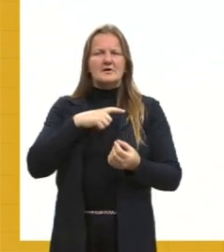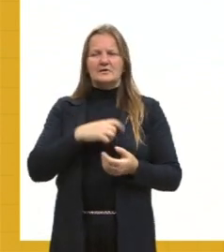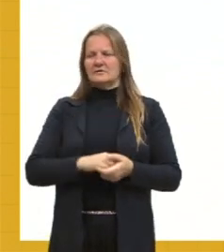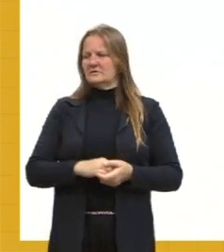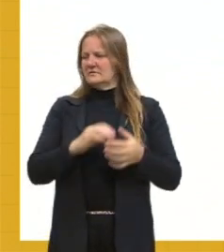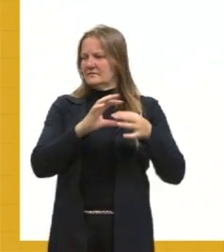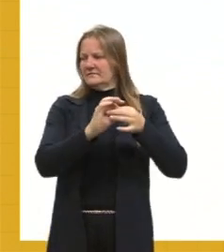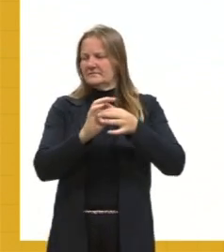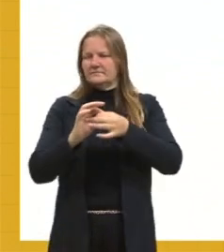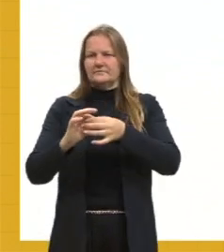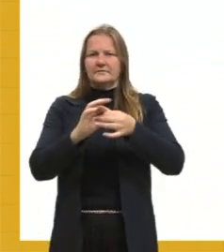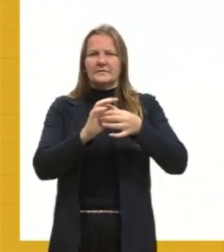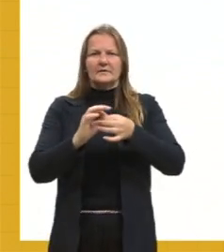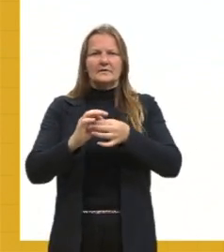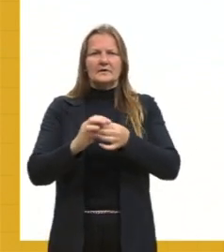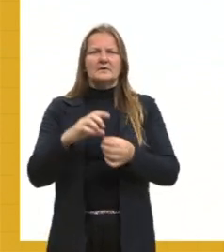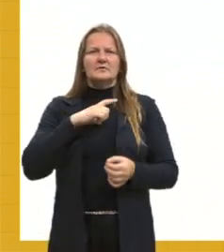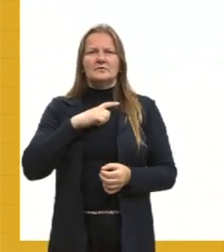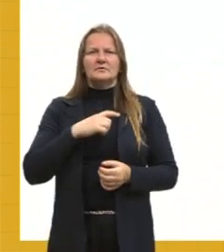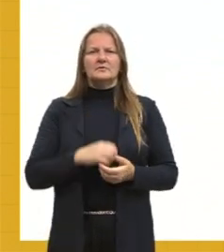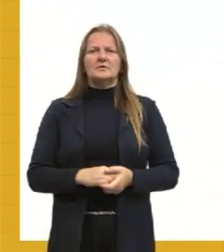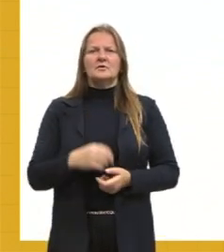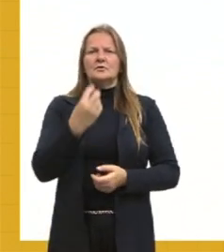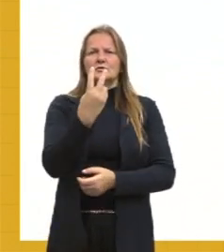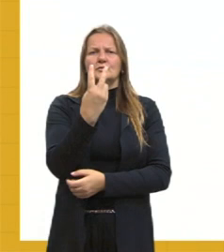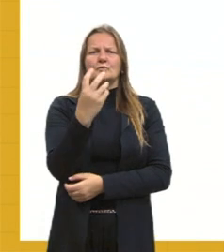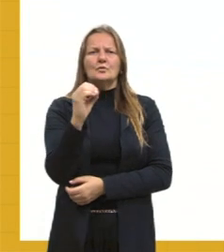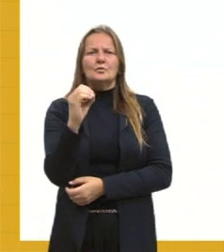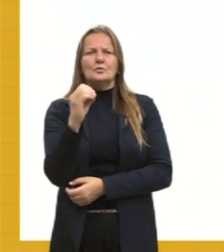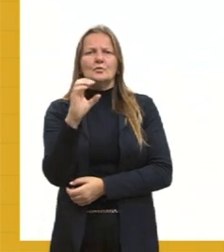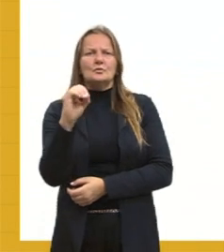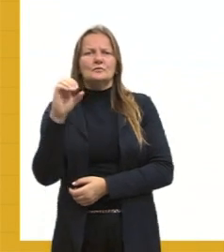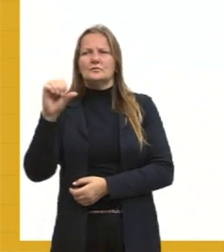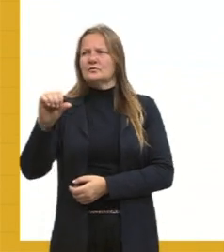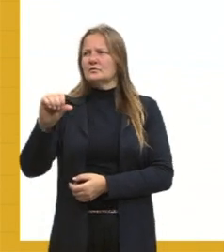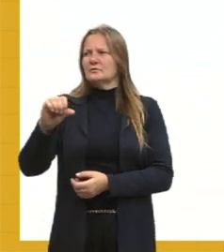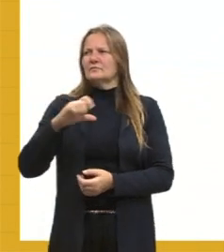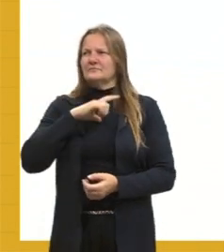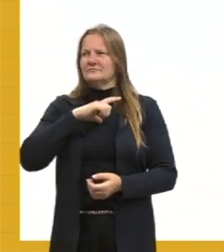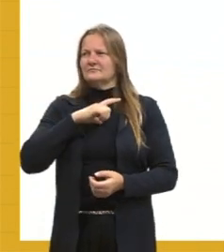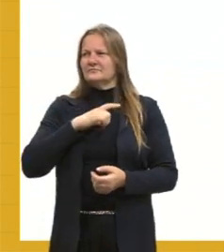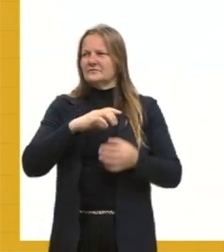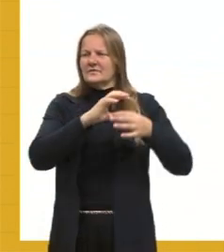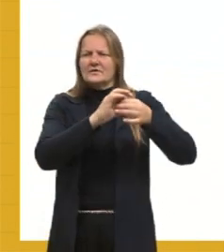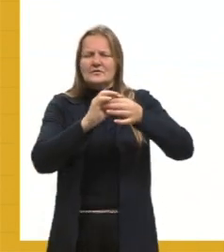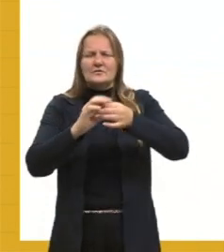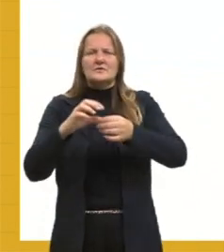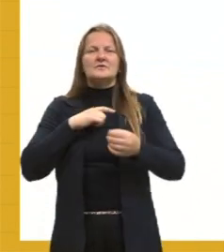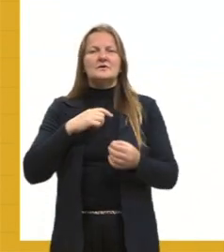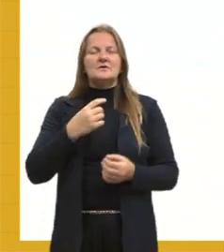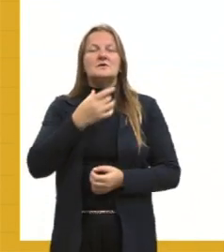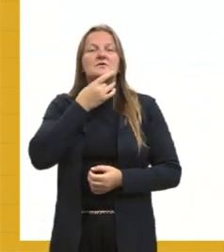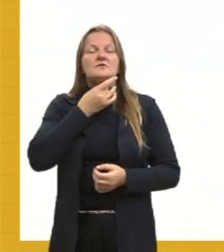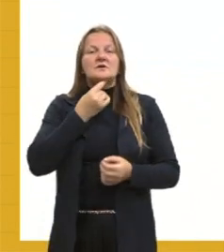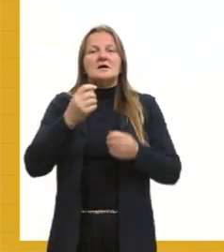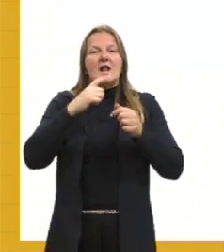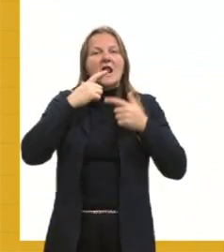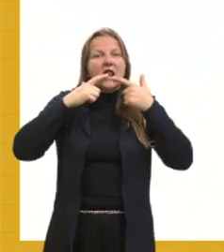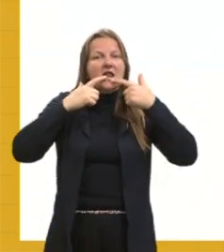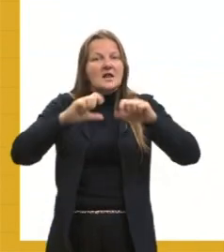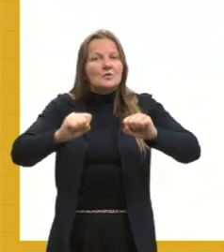atualidade e mesmo sendo de 2009 nós encontramos essa atualidade linguística dentro do texto